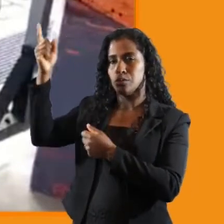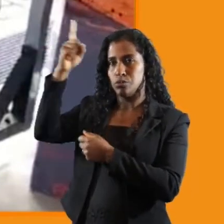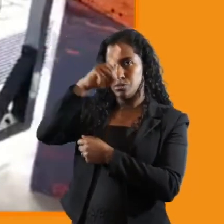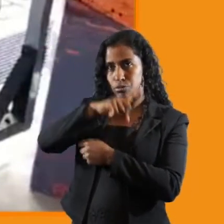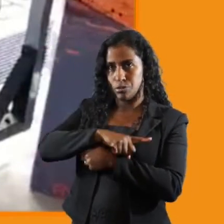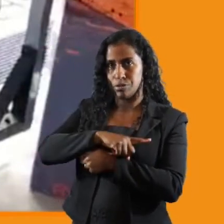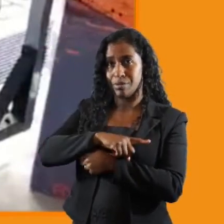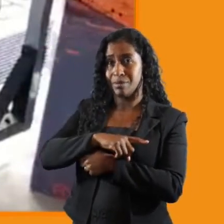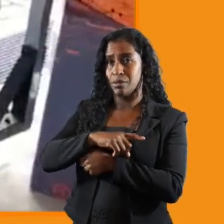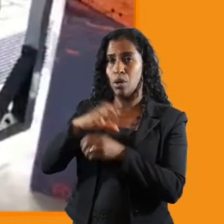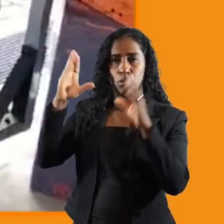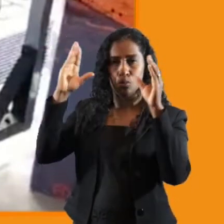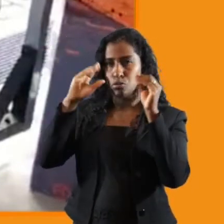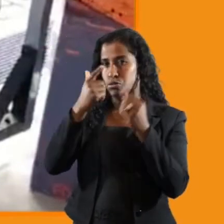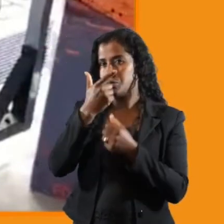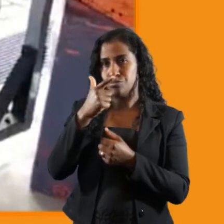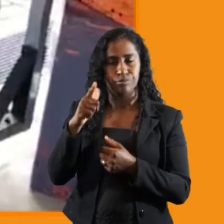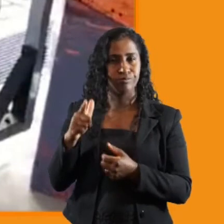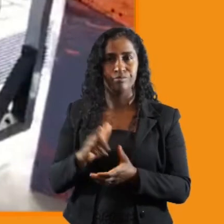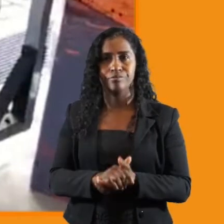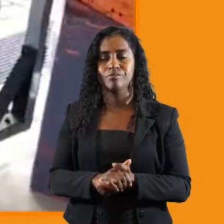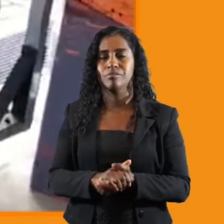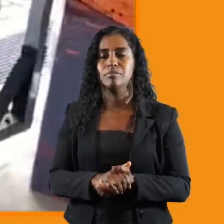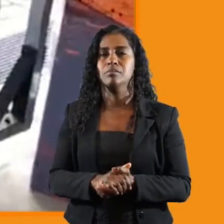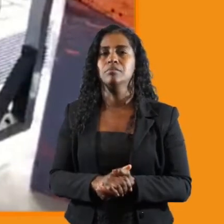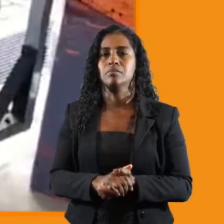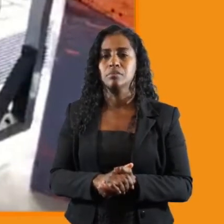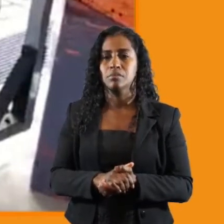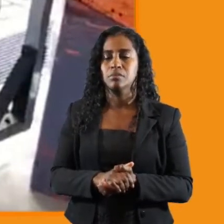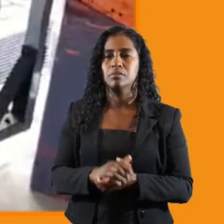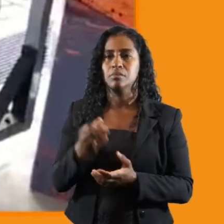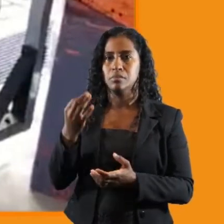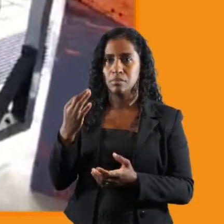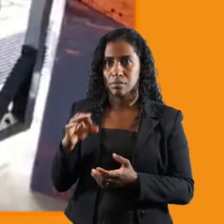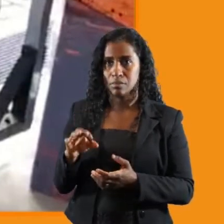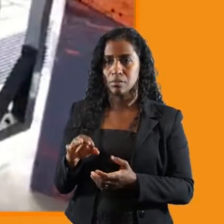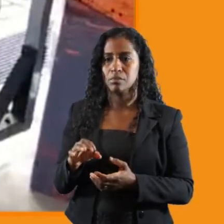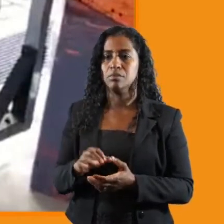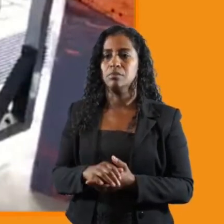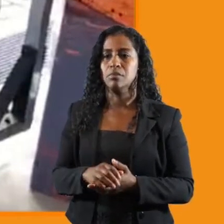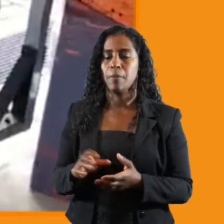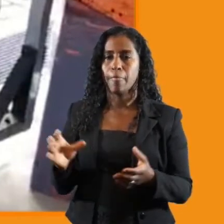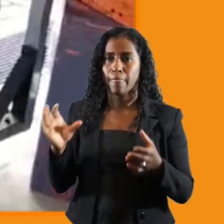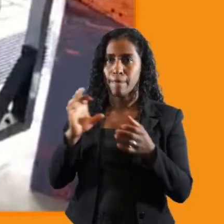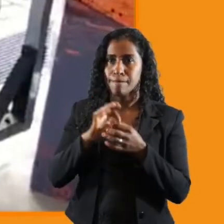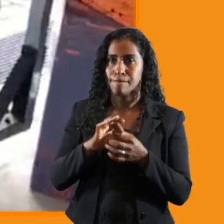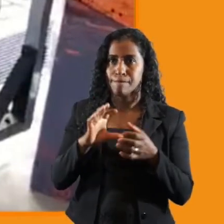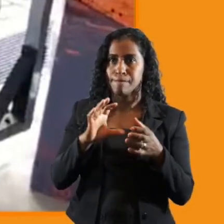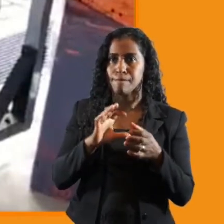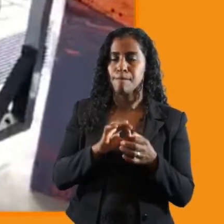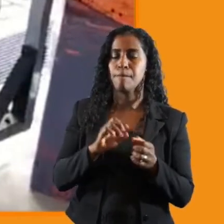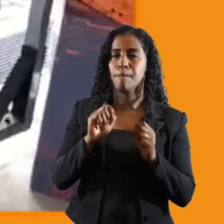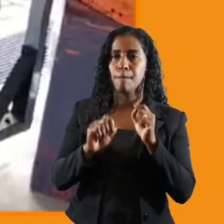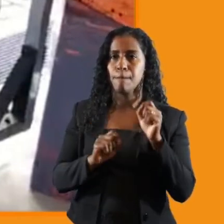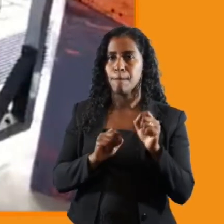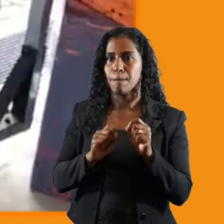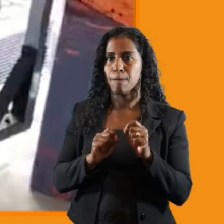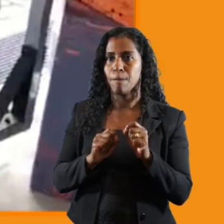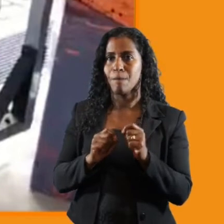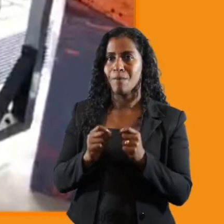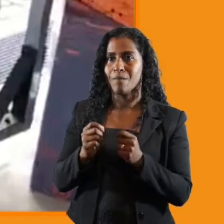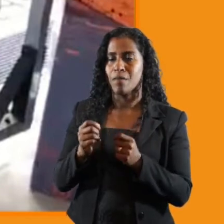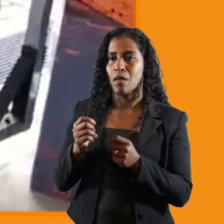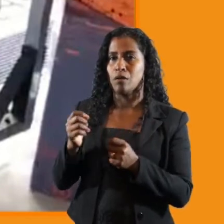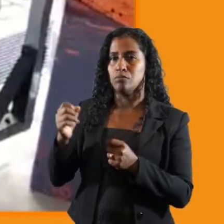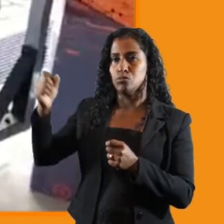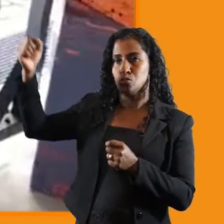carreguei durante o dia. Perfeito. Então, Perfeito. esse é o contexto. A questão de eu gerar energia à noite não vai acontecer